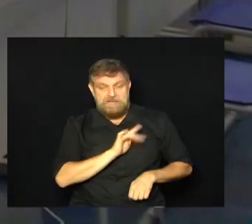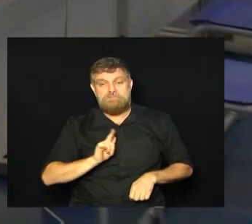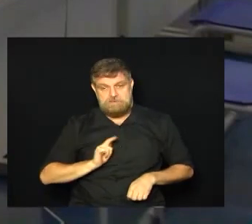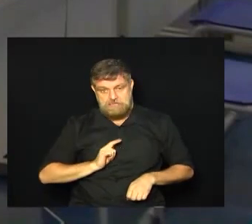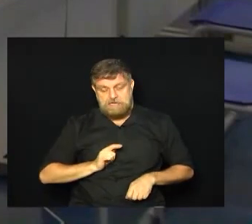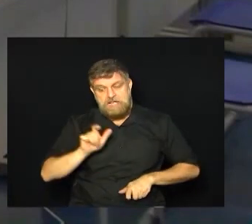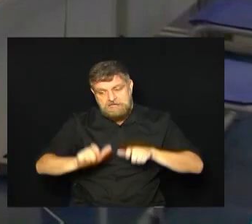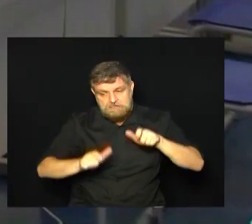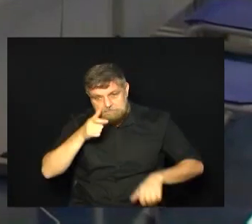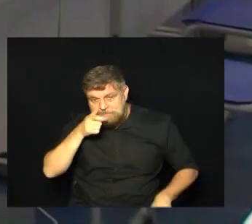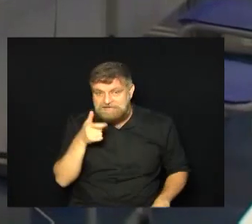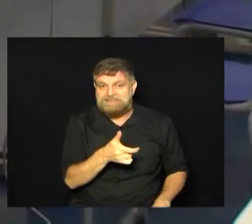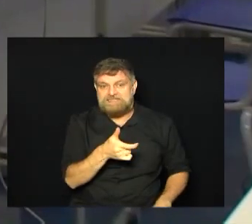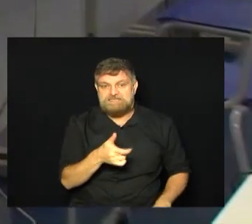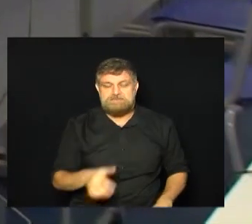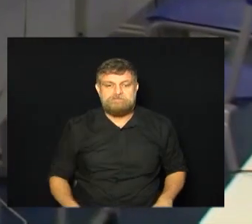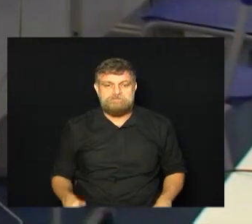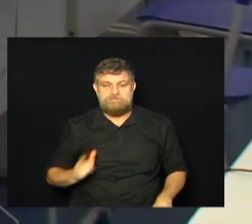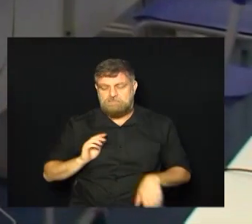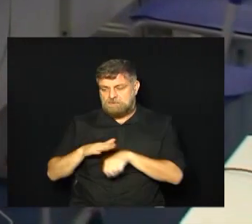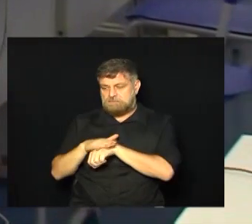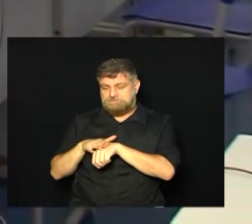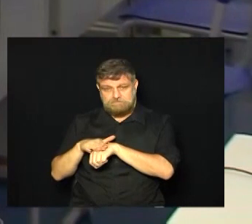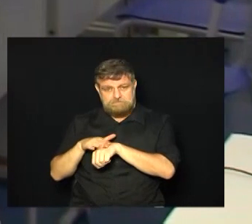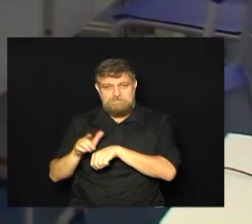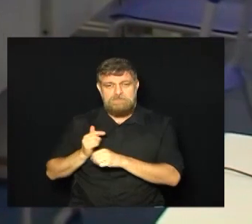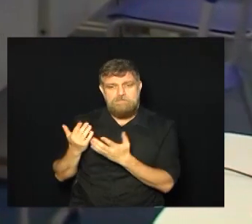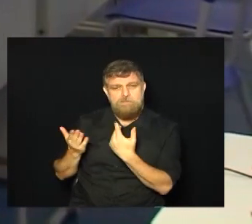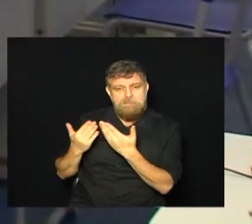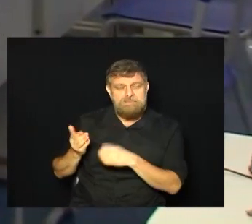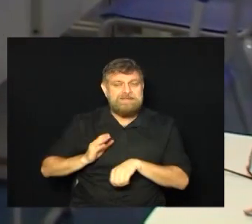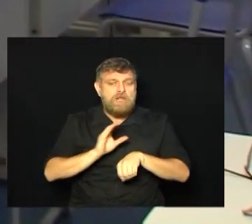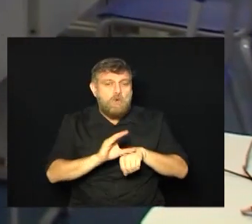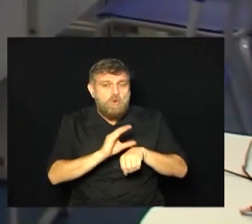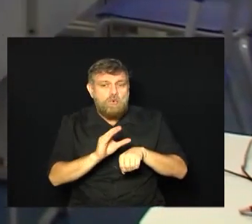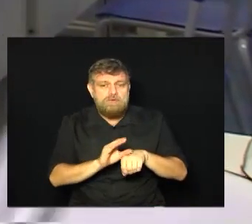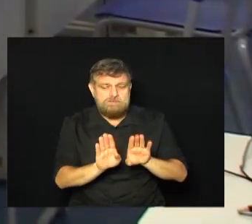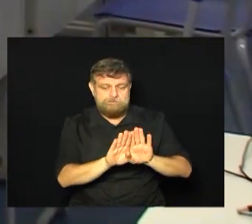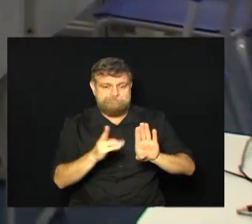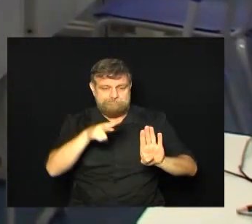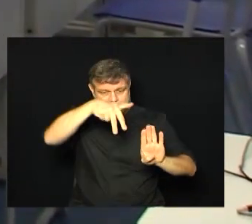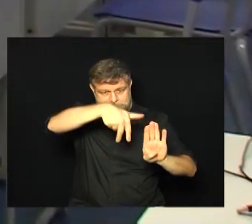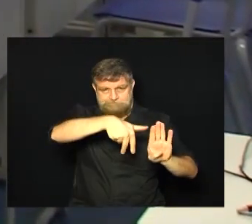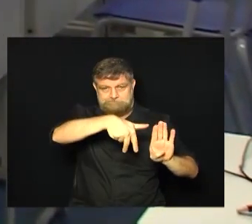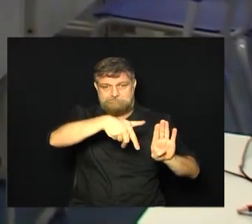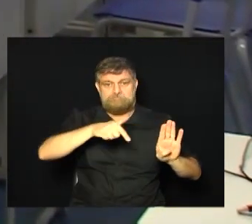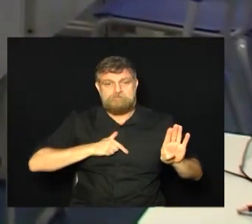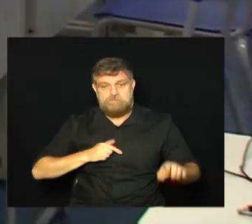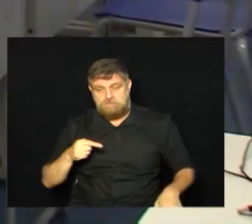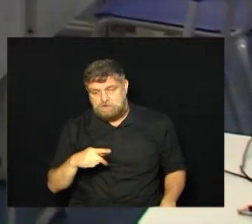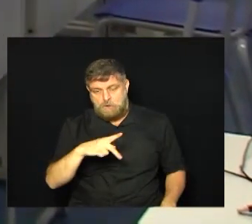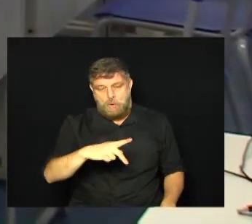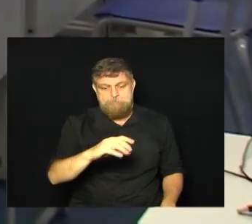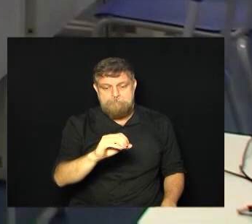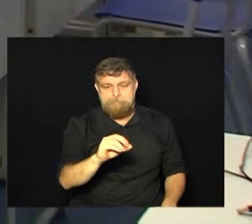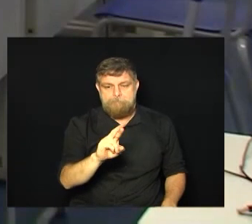gente estava inclusive conversando, né? Existem alguns cursos, como por exemplo, não é, de porteiro, que são muito procurados, não é?